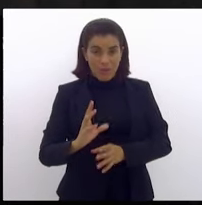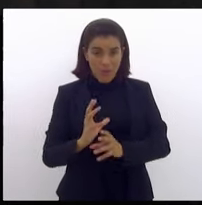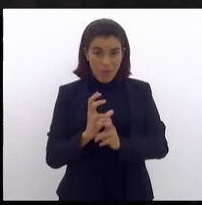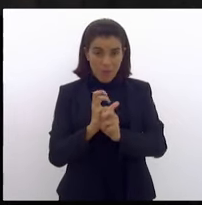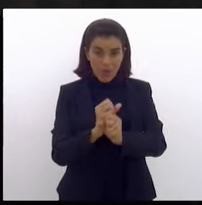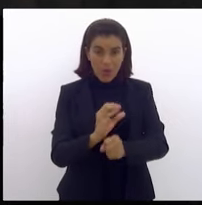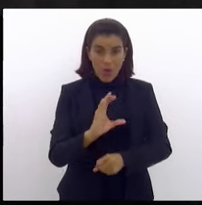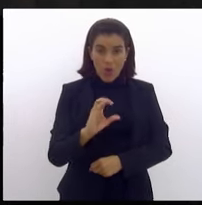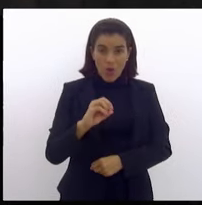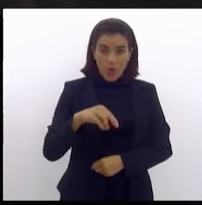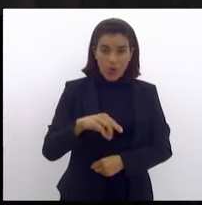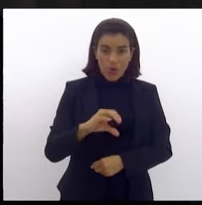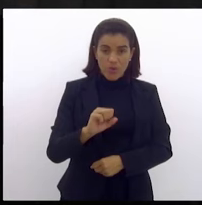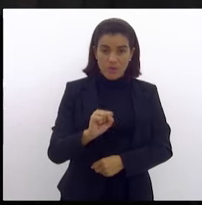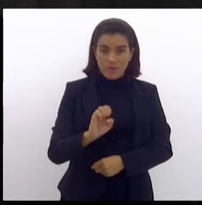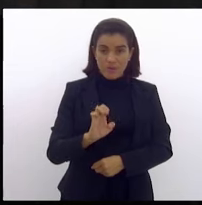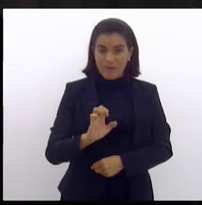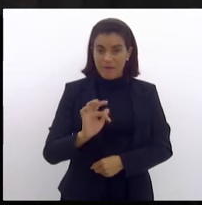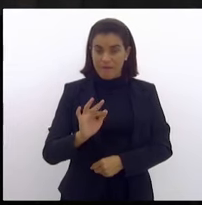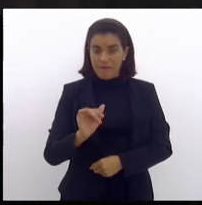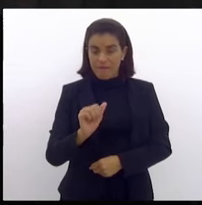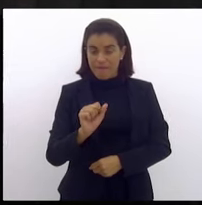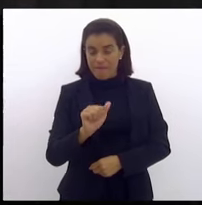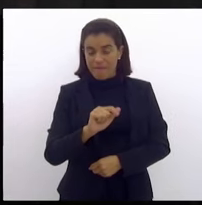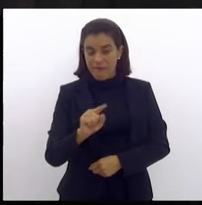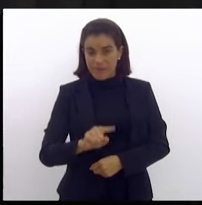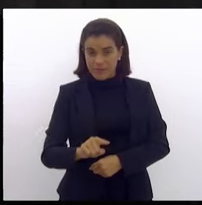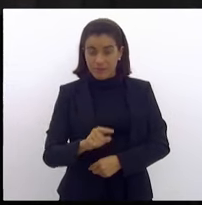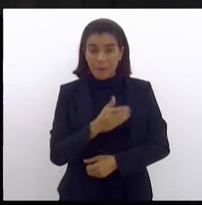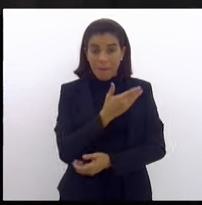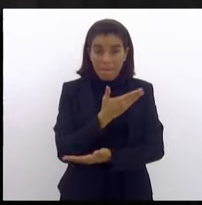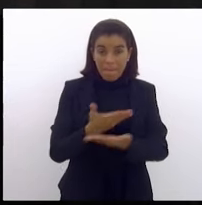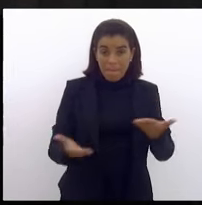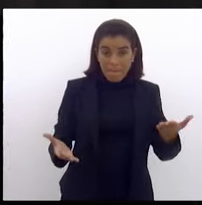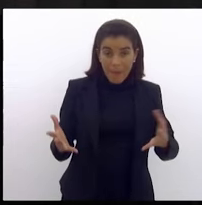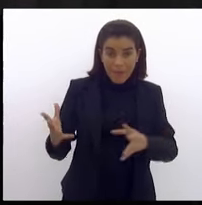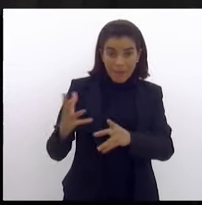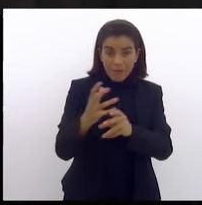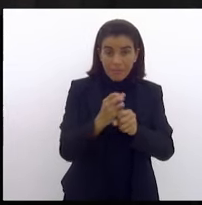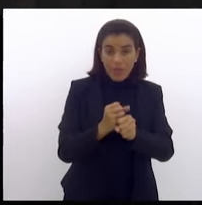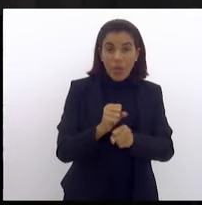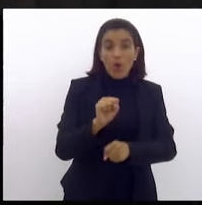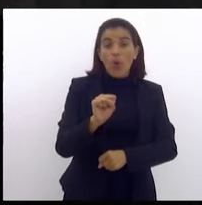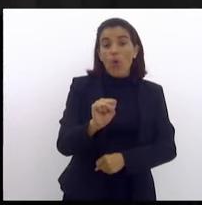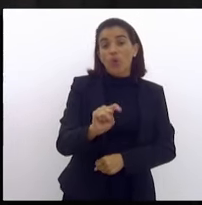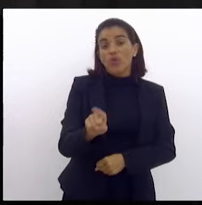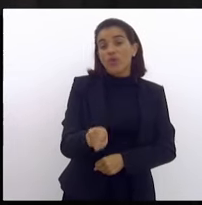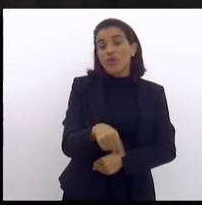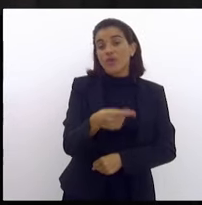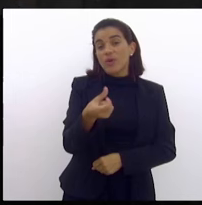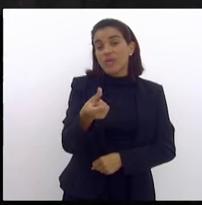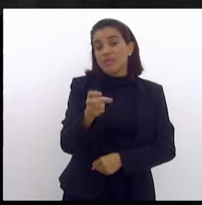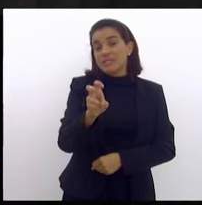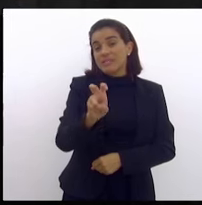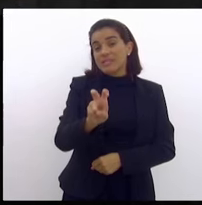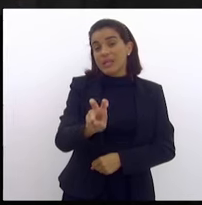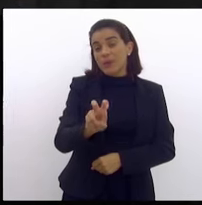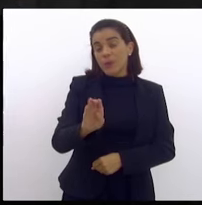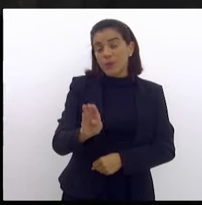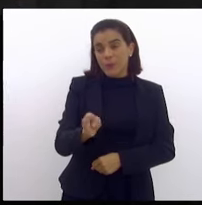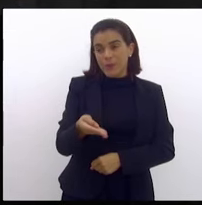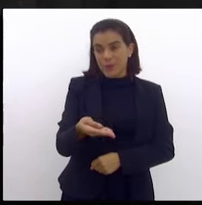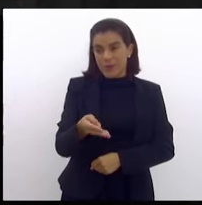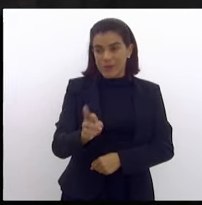Concefaz, a perda intergeracional prevista é de 8,5 bilhões